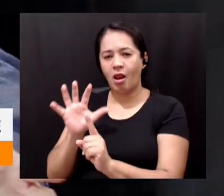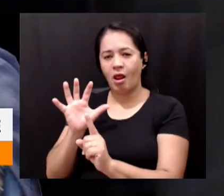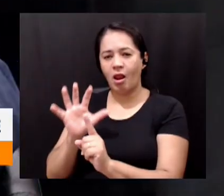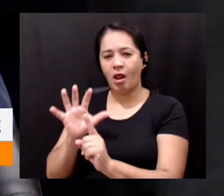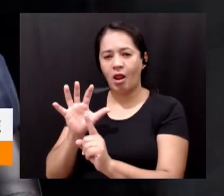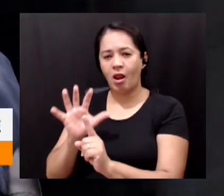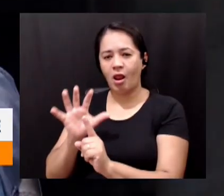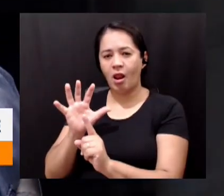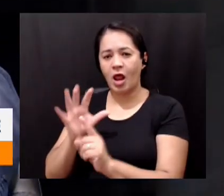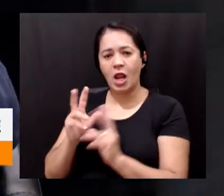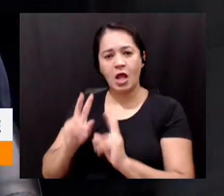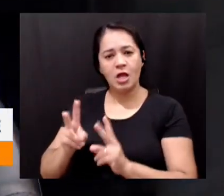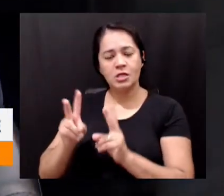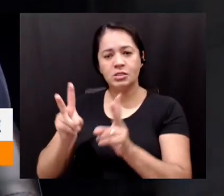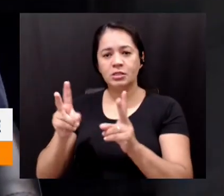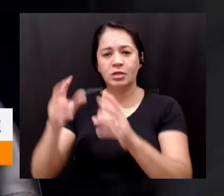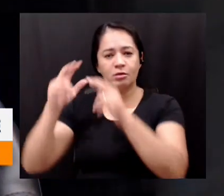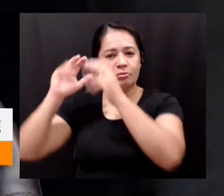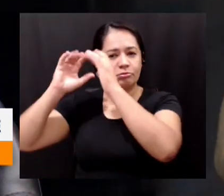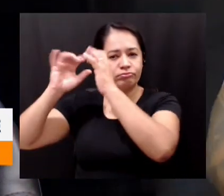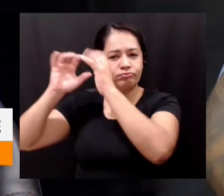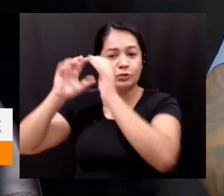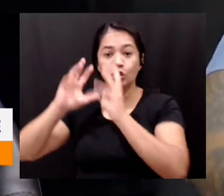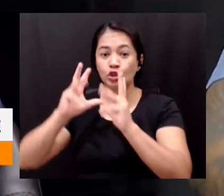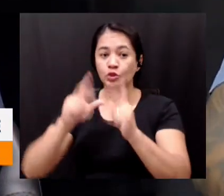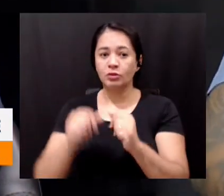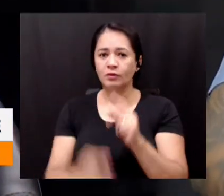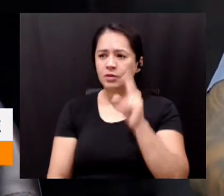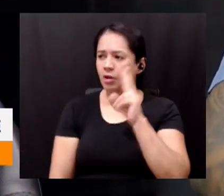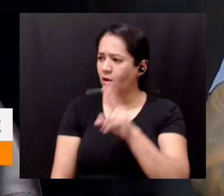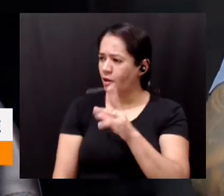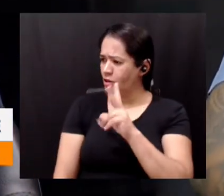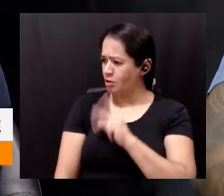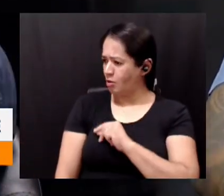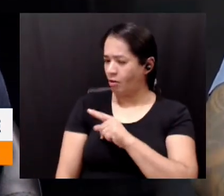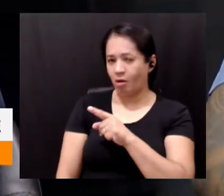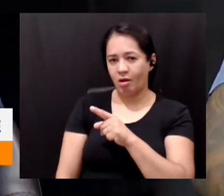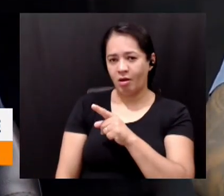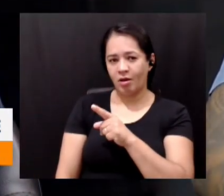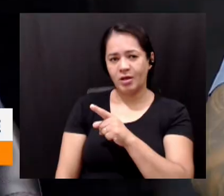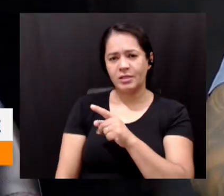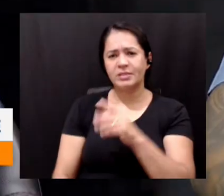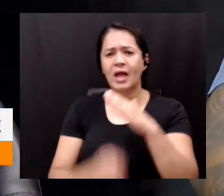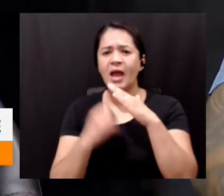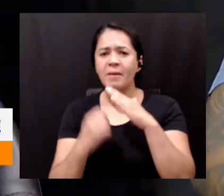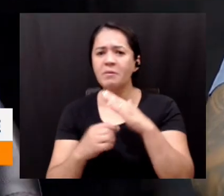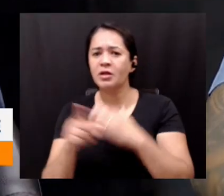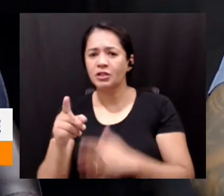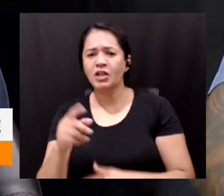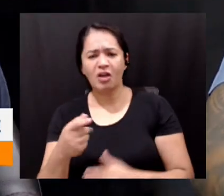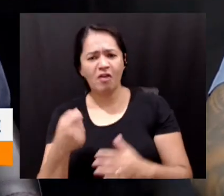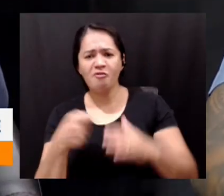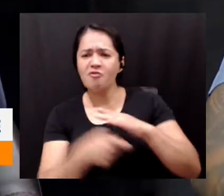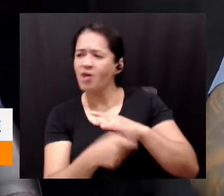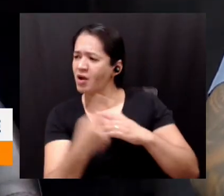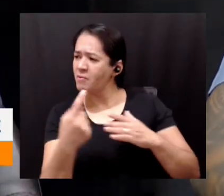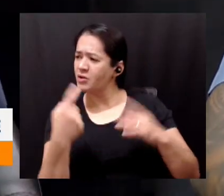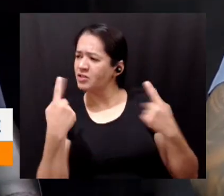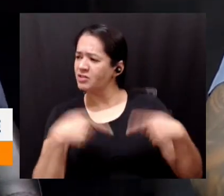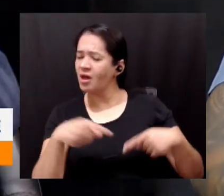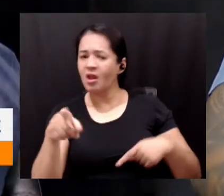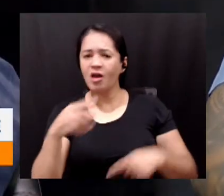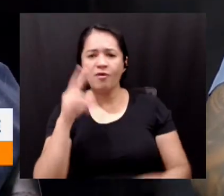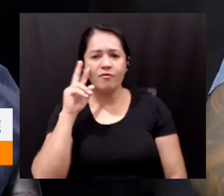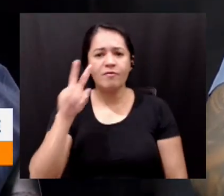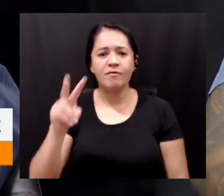no cognitivo de todos, né? Você olha, você fala, poxa, aquilo ali, aquela empresa tal, vou jogar naquilo lá, vou ver como é que é, e aí muitas